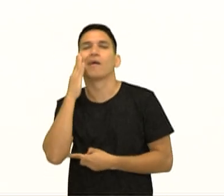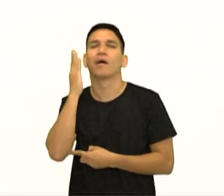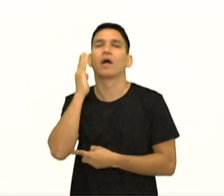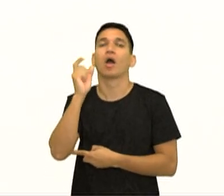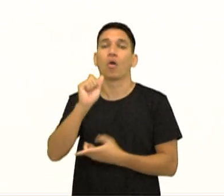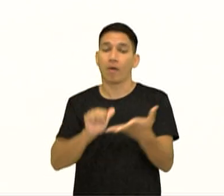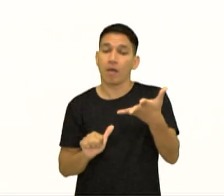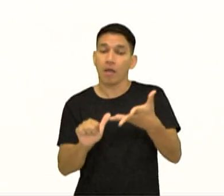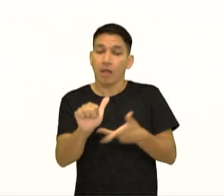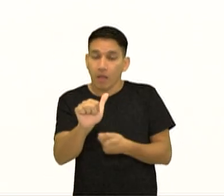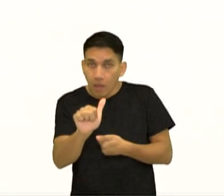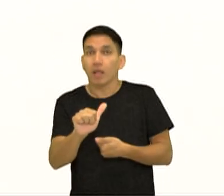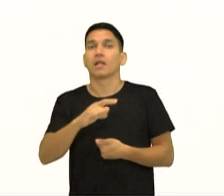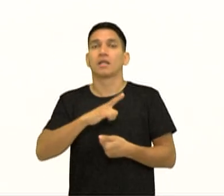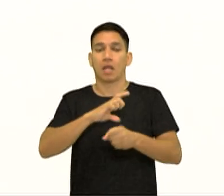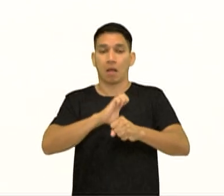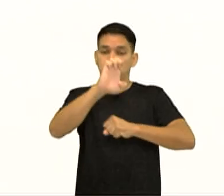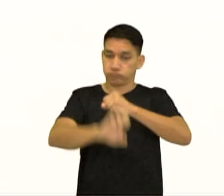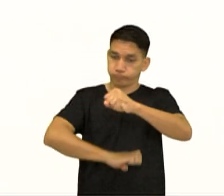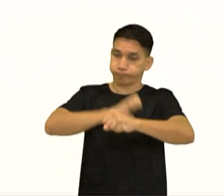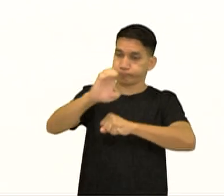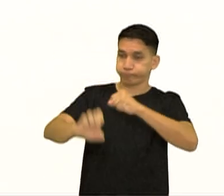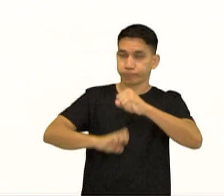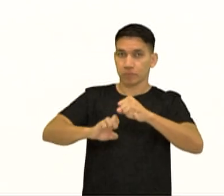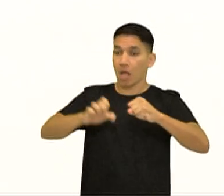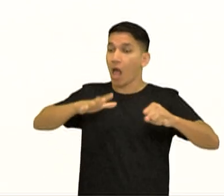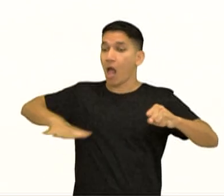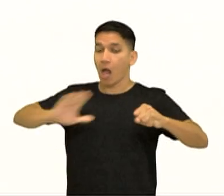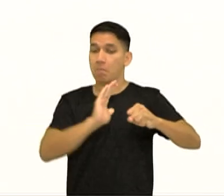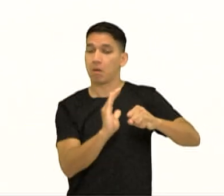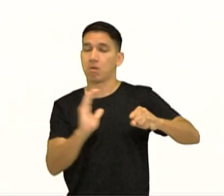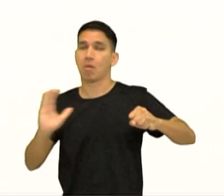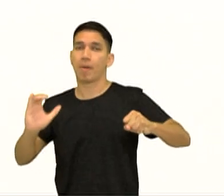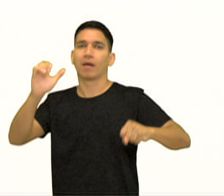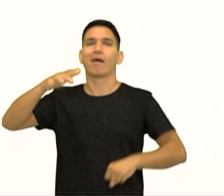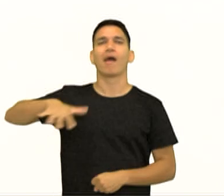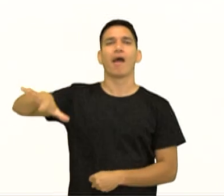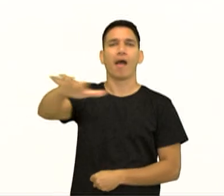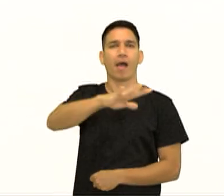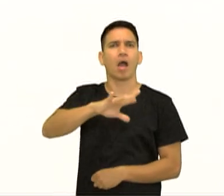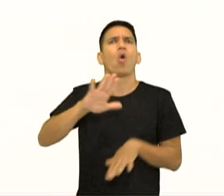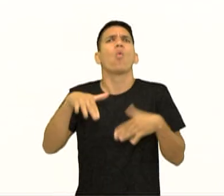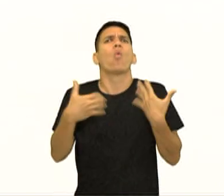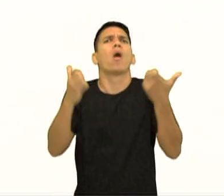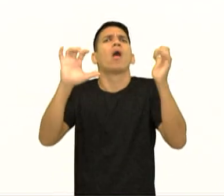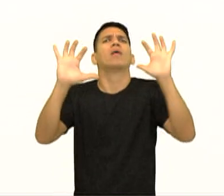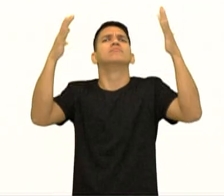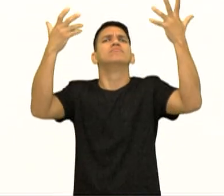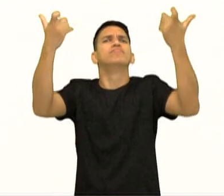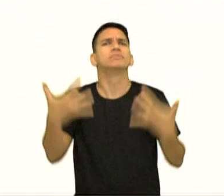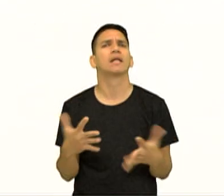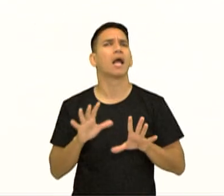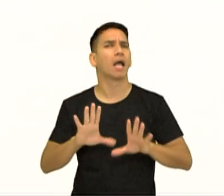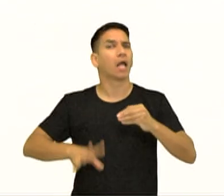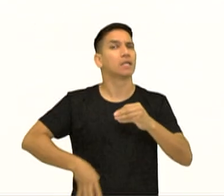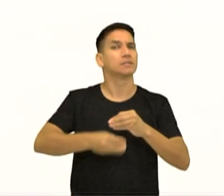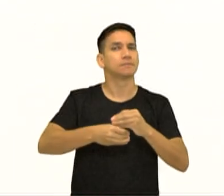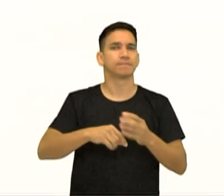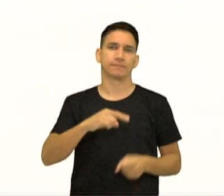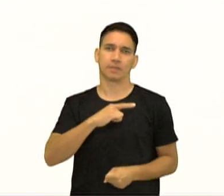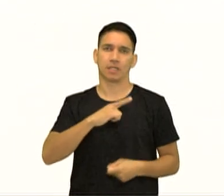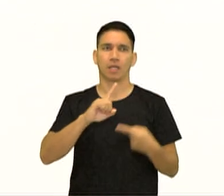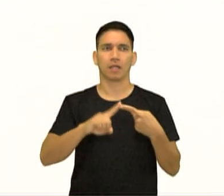ocupam diferentes níveis de energia no átomo. Quais fenômenos são explicados por essa contribuição? Então, a gente tem os fenômenos